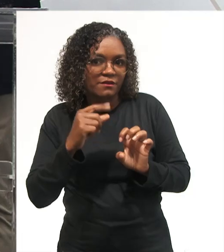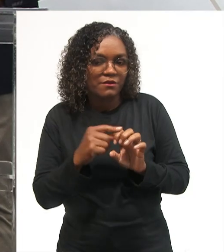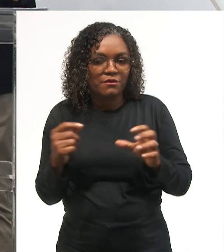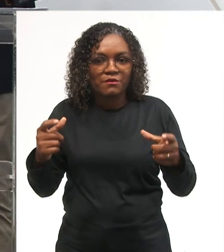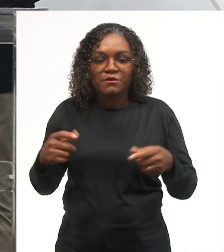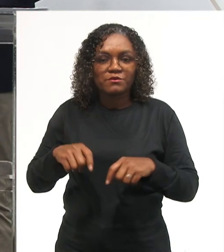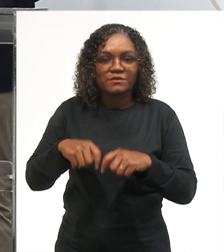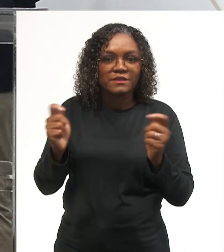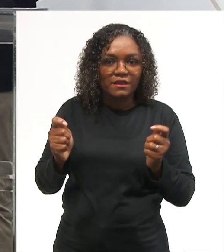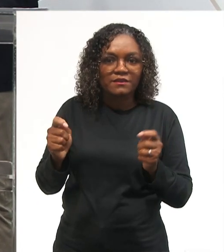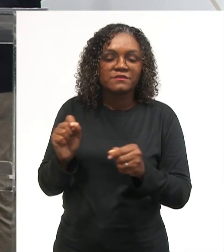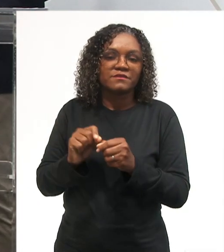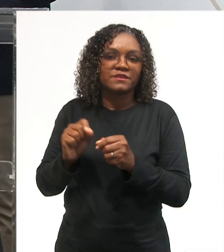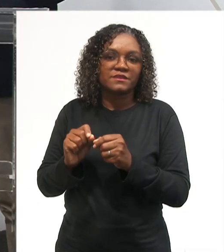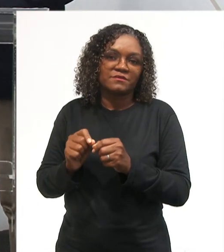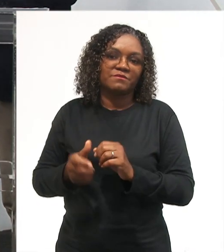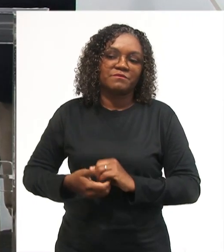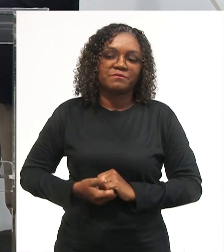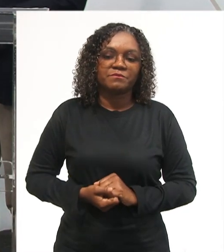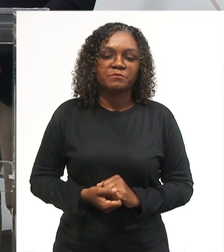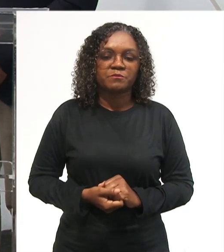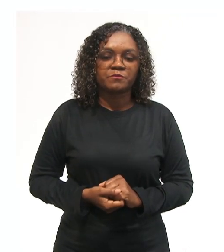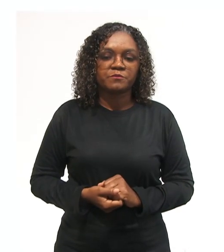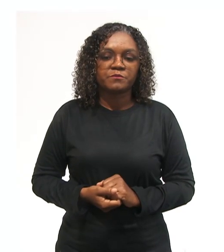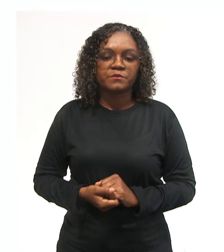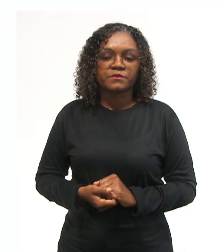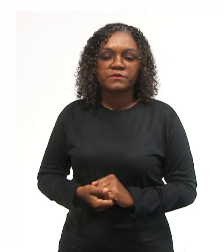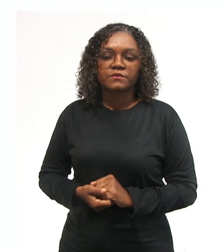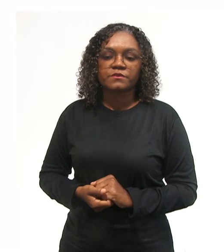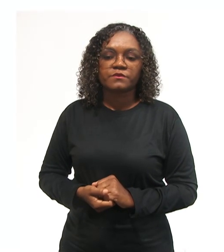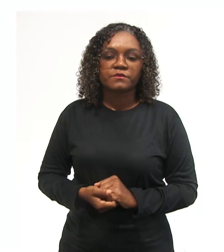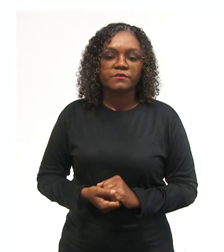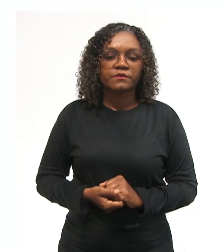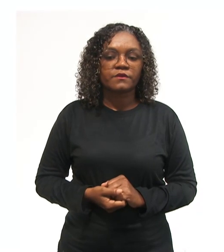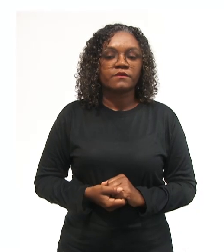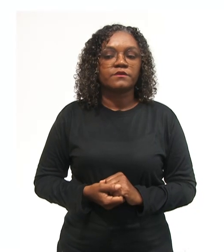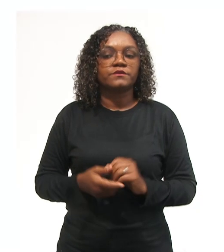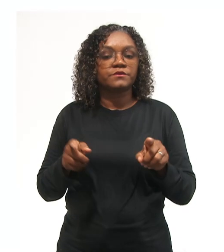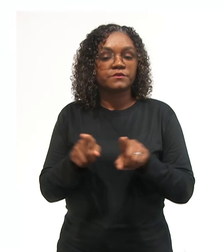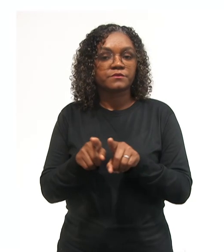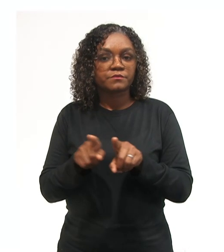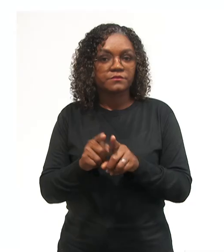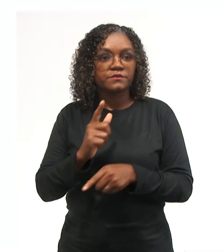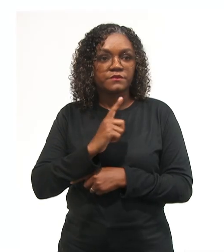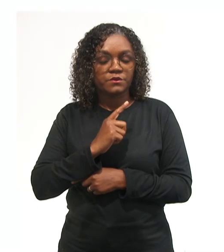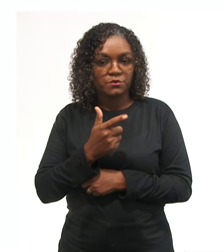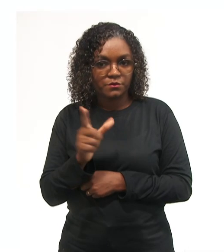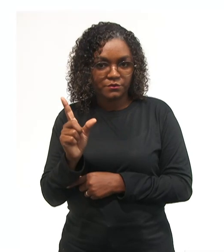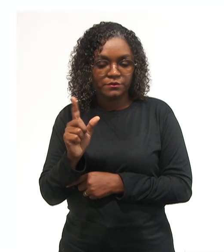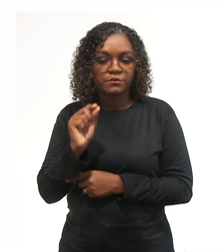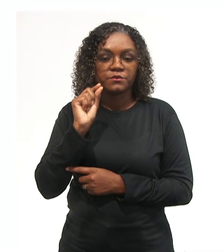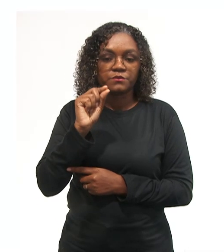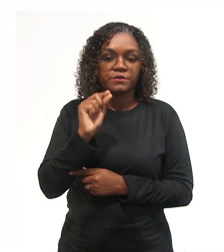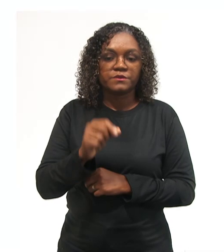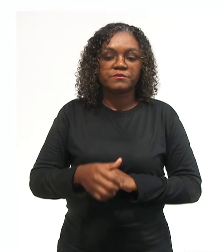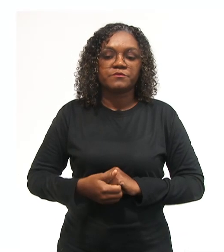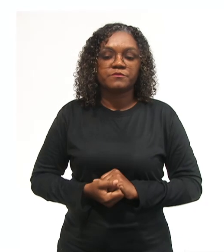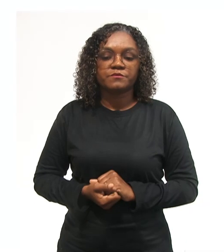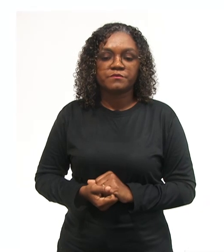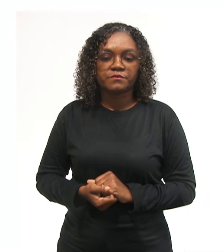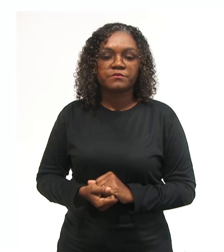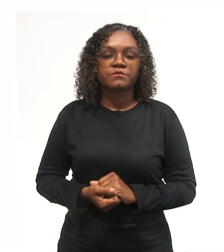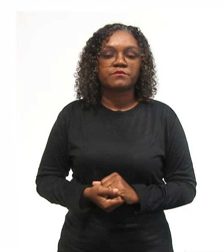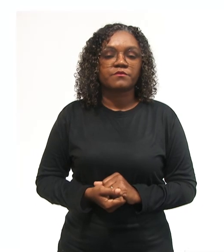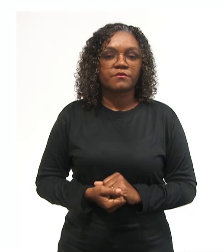toda a infraestrutura necessária para o seu funcionamento. Outra coisa também que é uma falha de